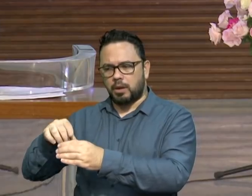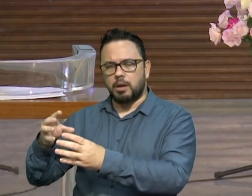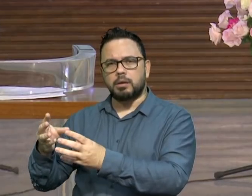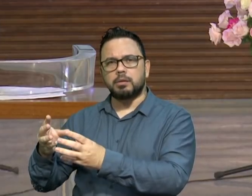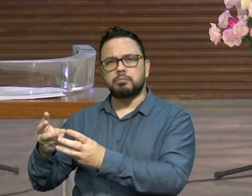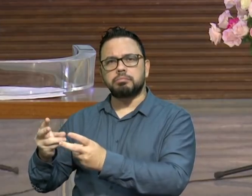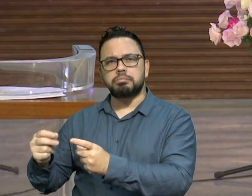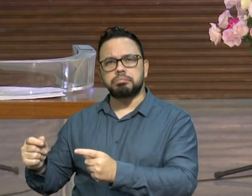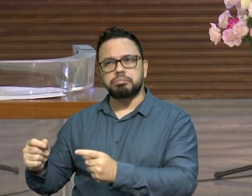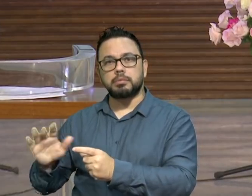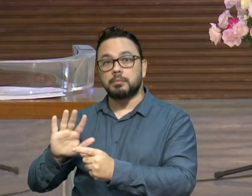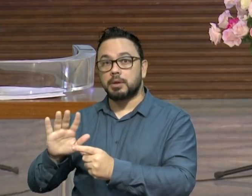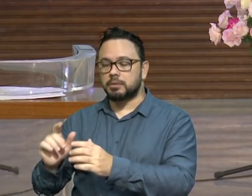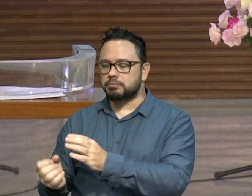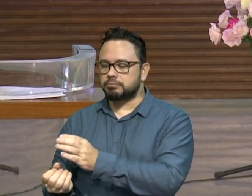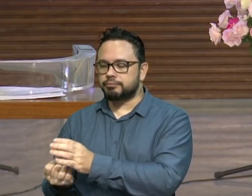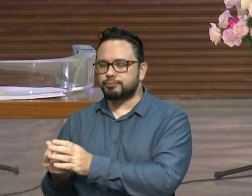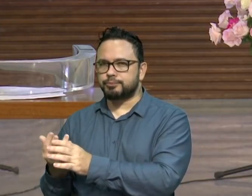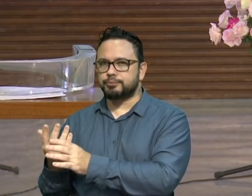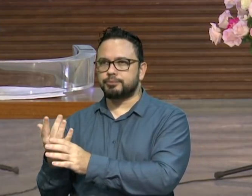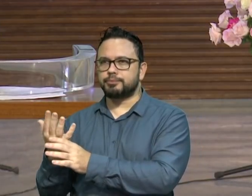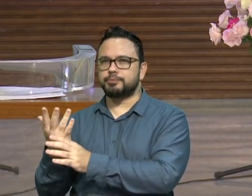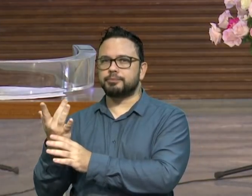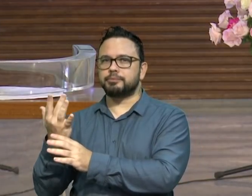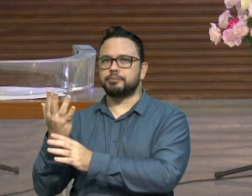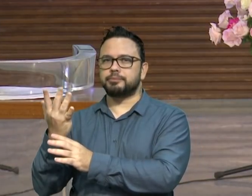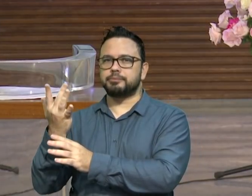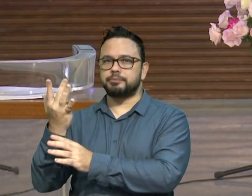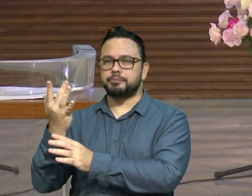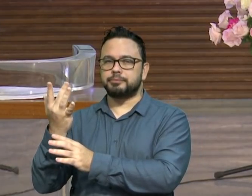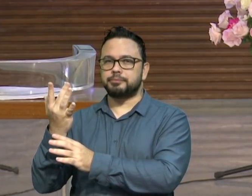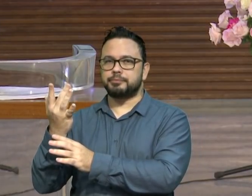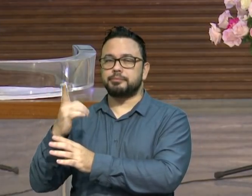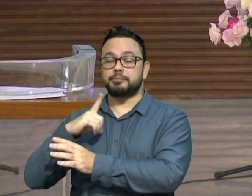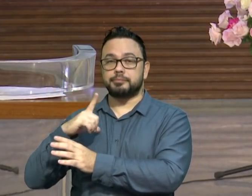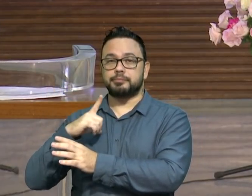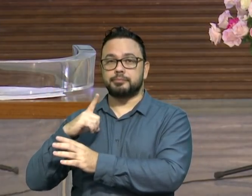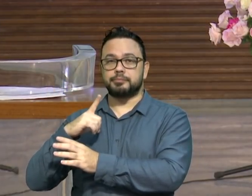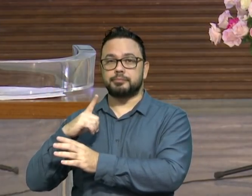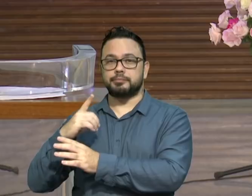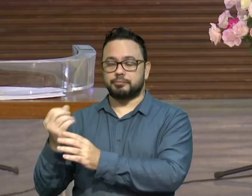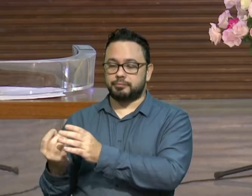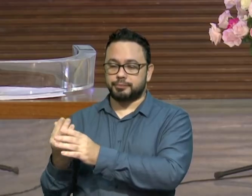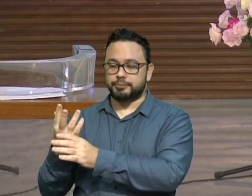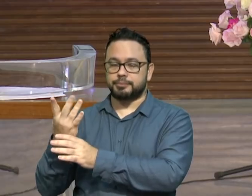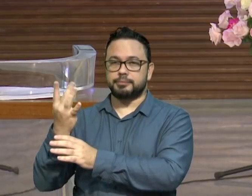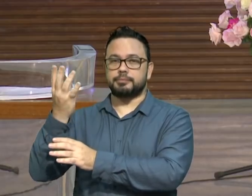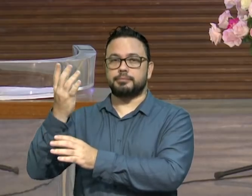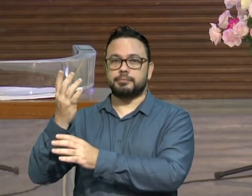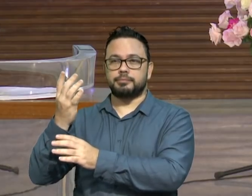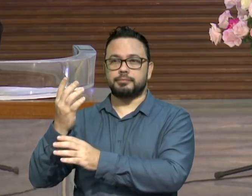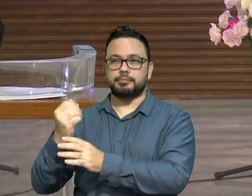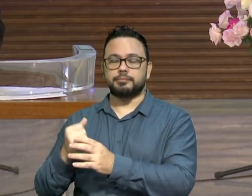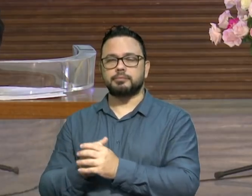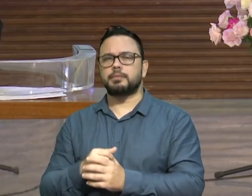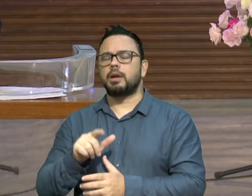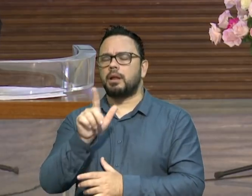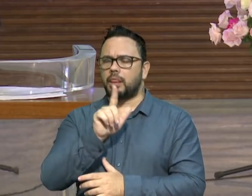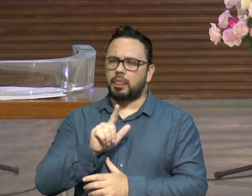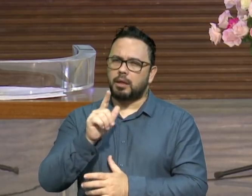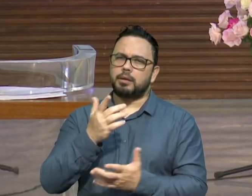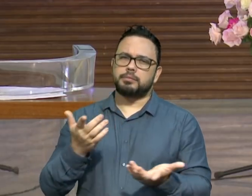daquela semente nasce em Marte uma espiga e grãos E logicamente